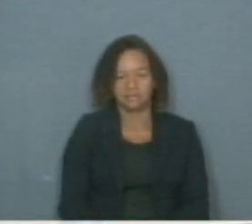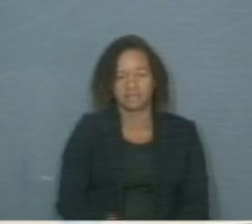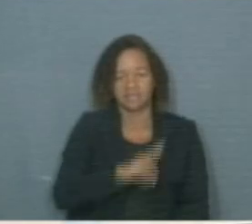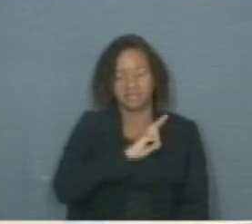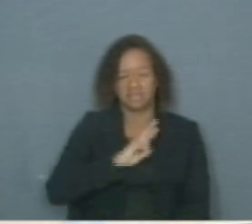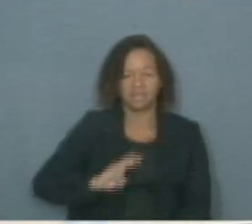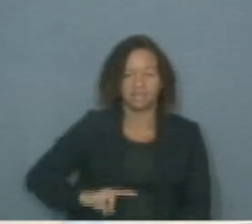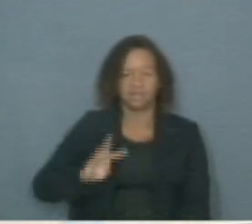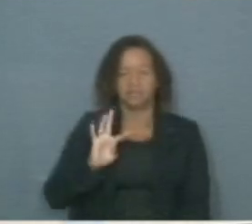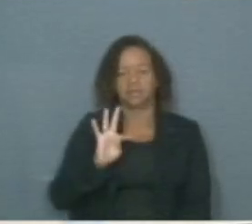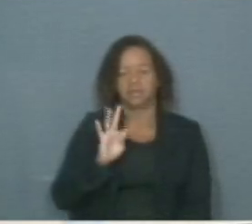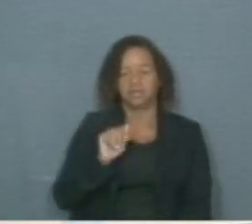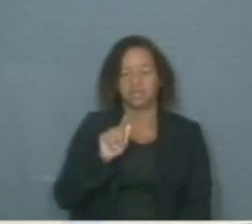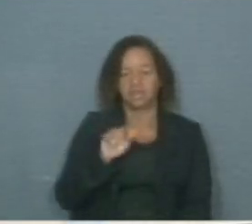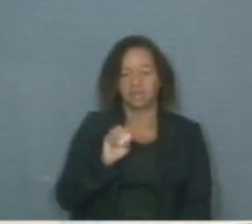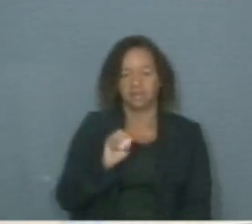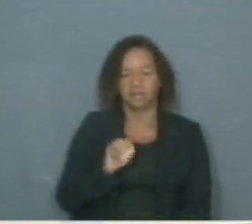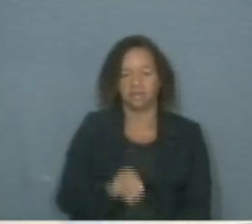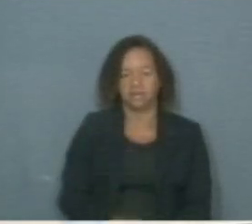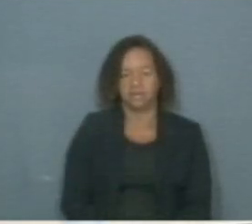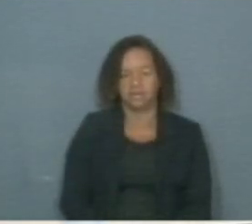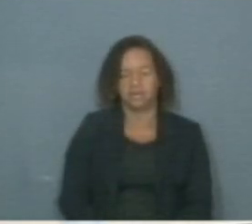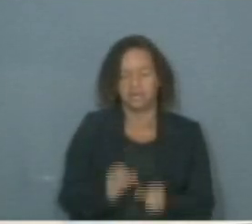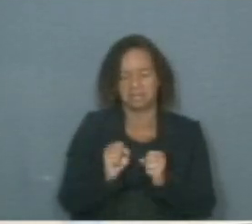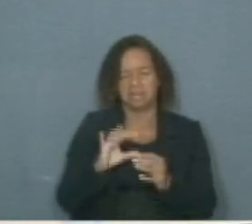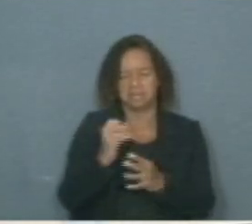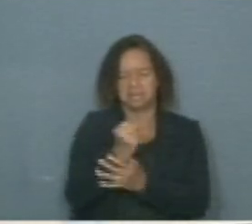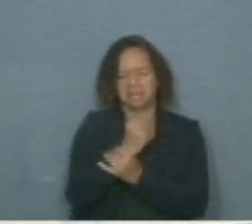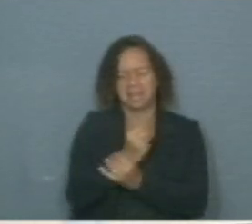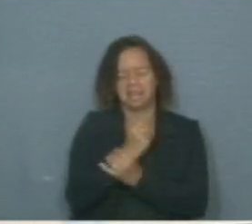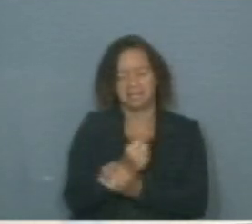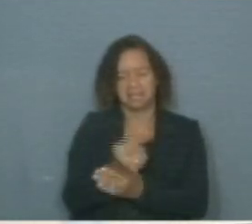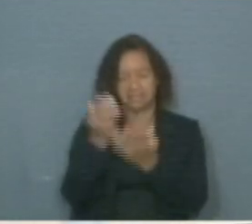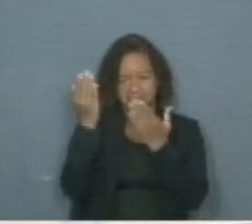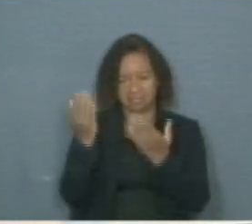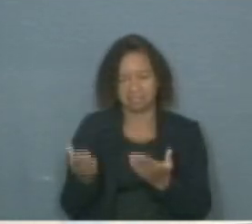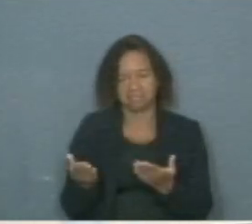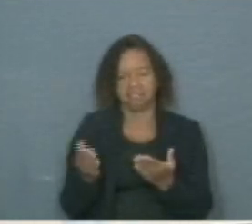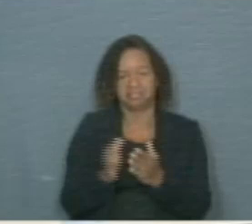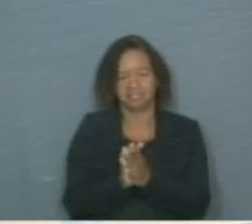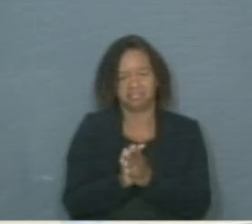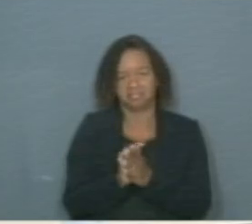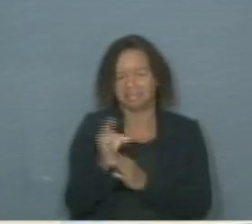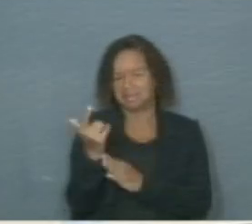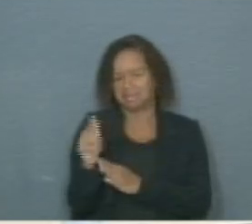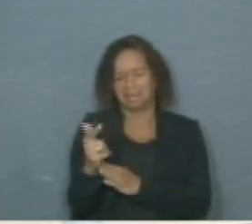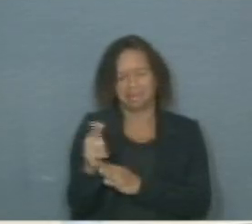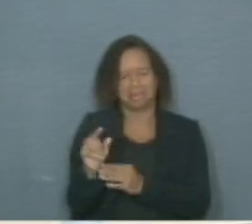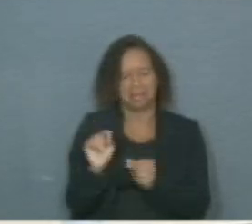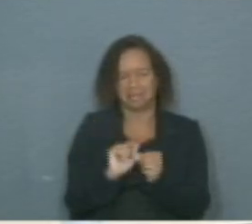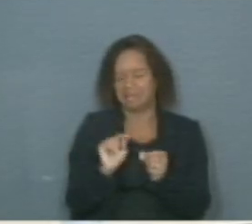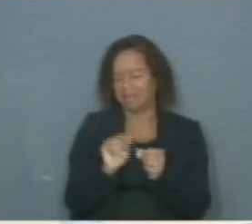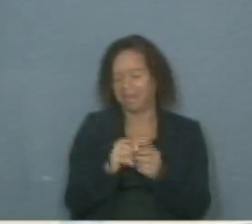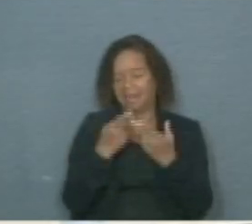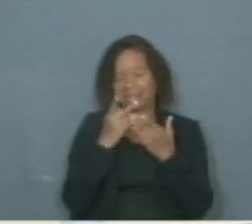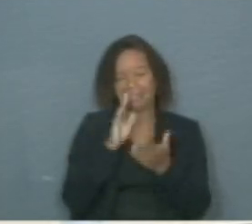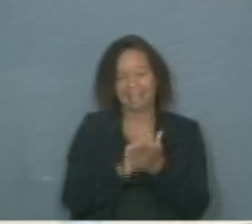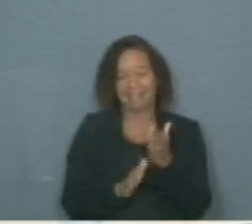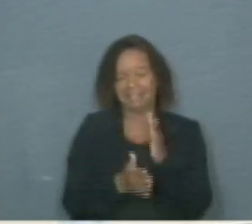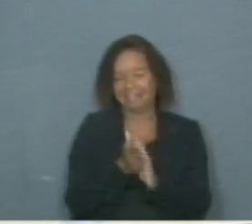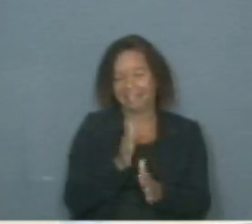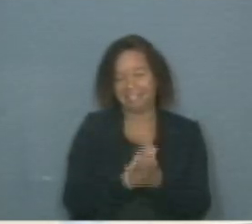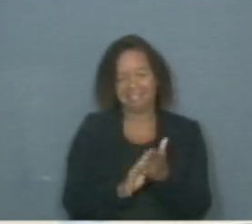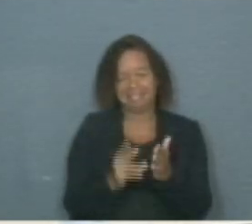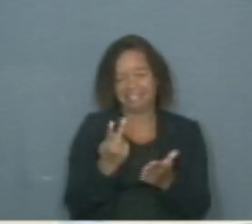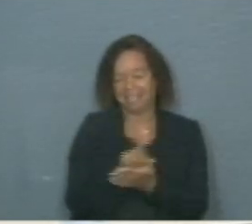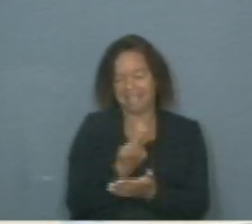Vereador Tiago Medina, eu posso garantir ao senhor que não cometi nenhum equívoco na minha fala.